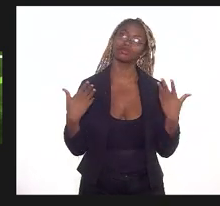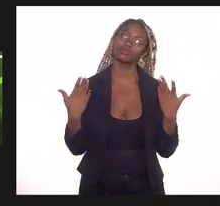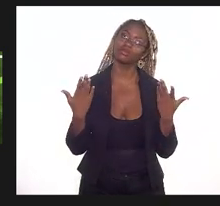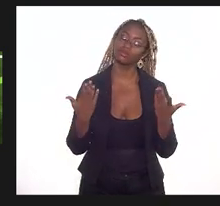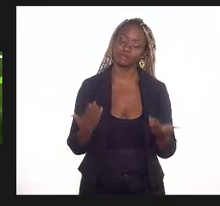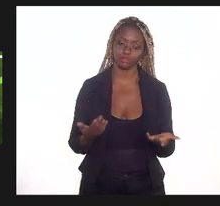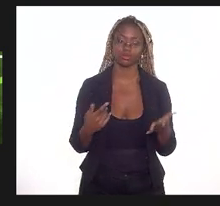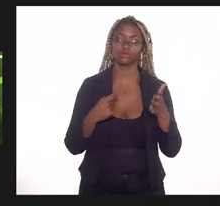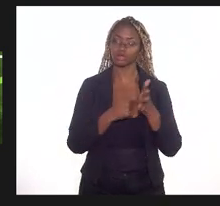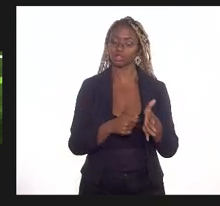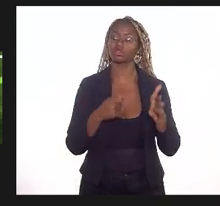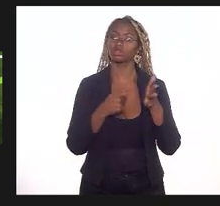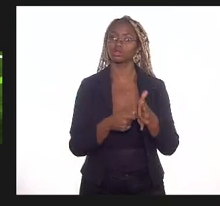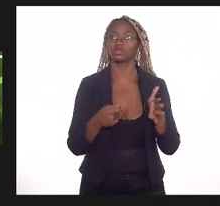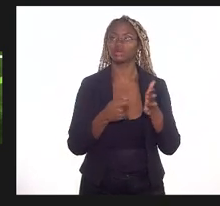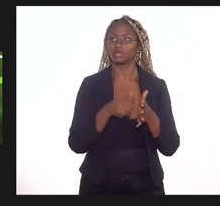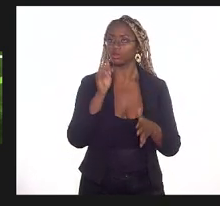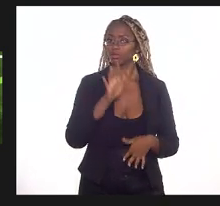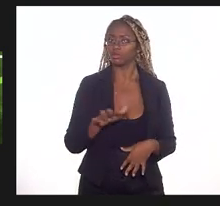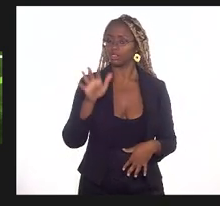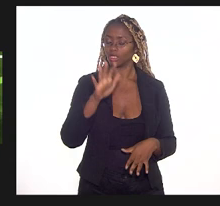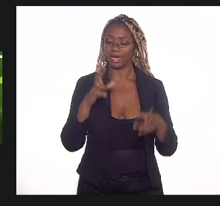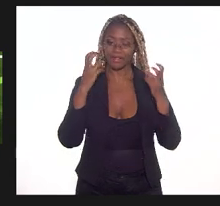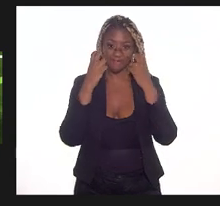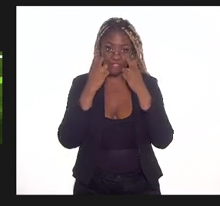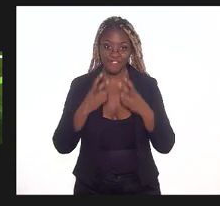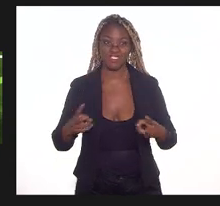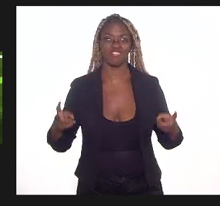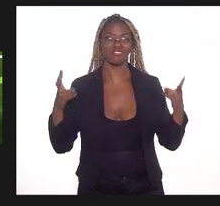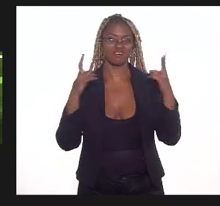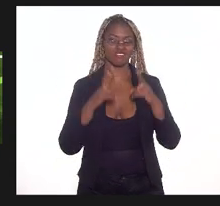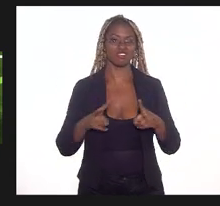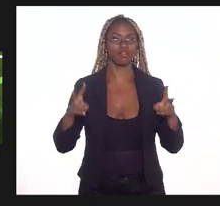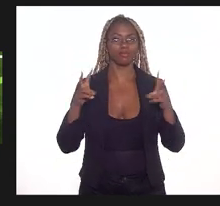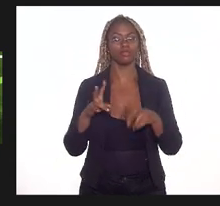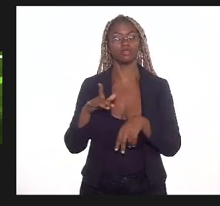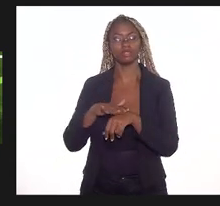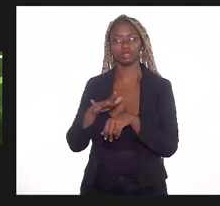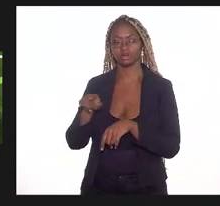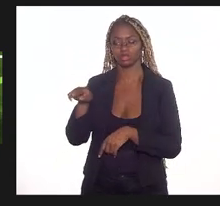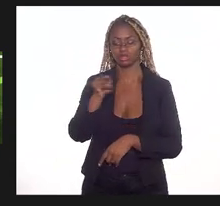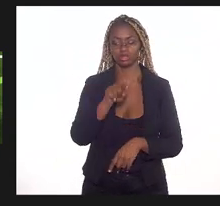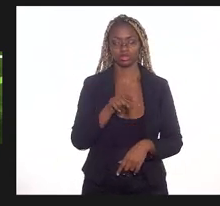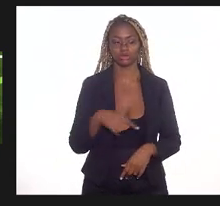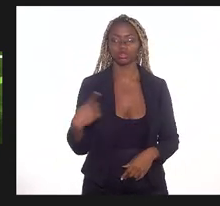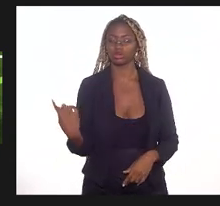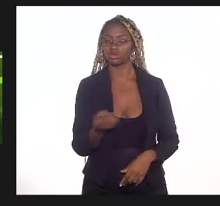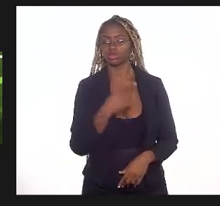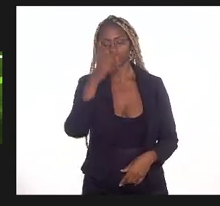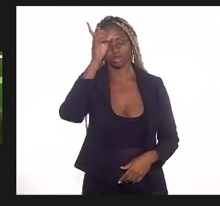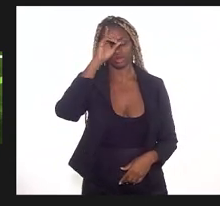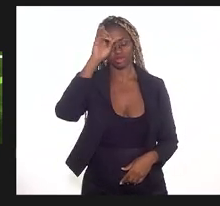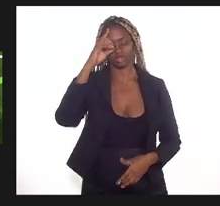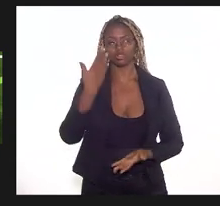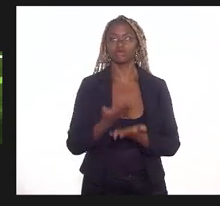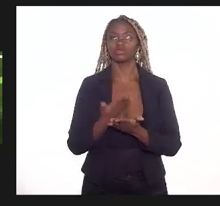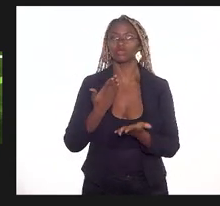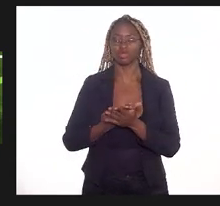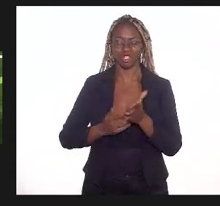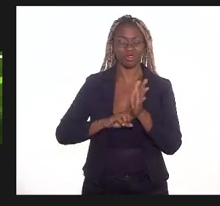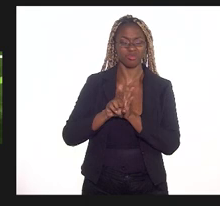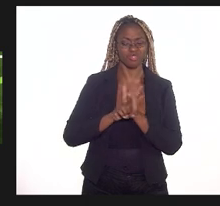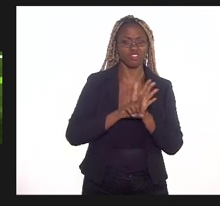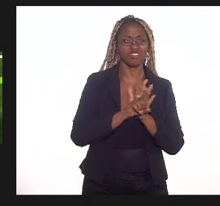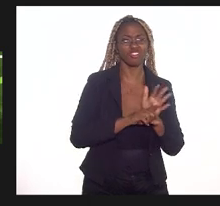É uma luta também da União, dá visibilidade a essas doenças, né? A gente que a todo dia que vem estudando um pouquinho,